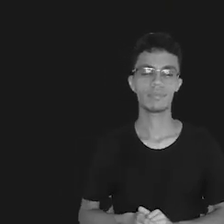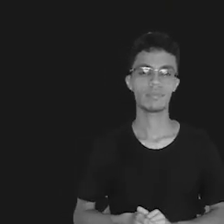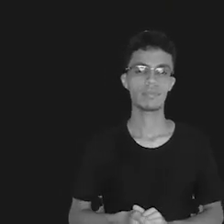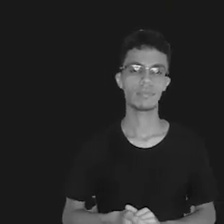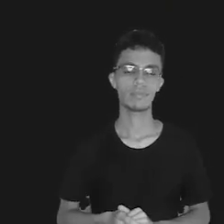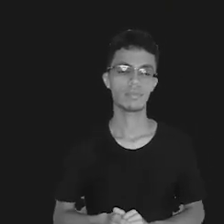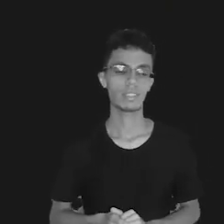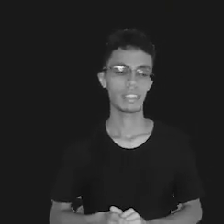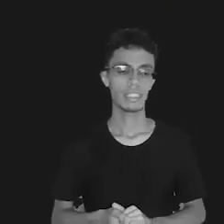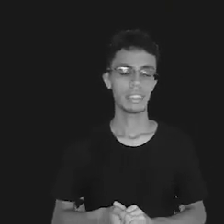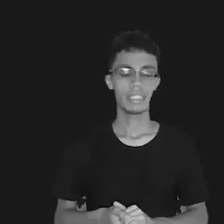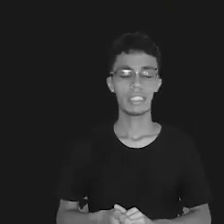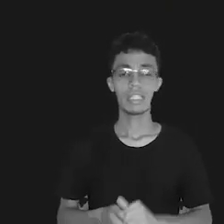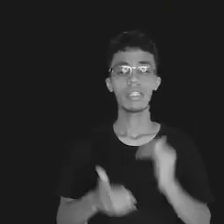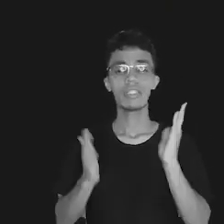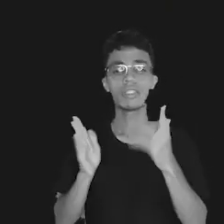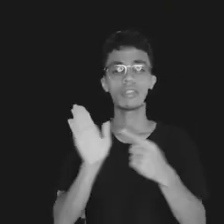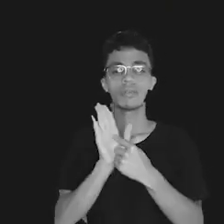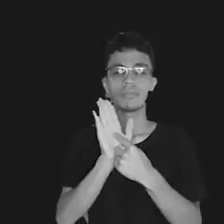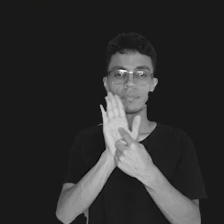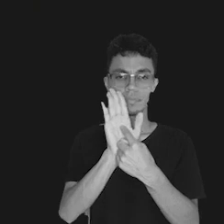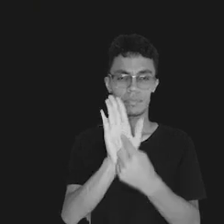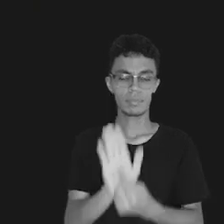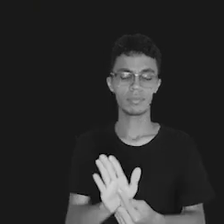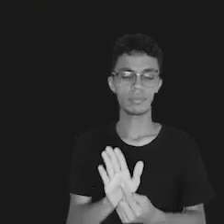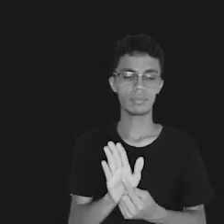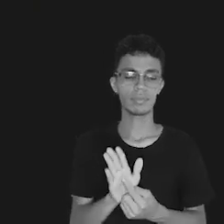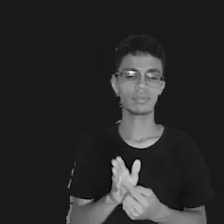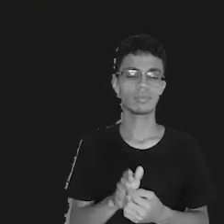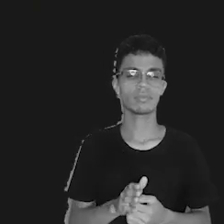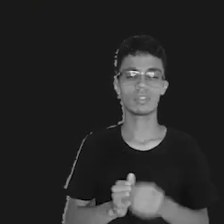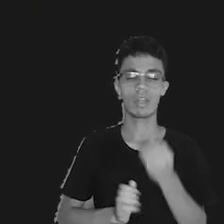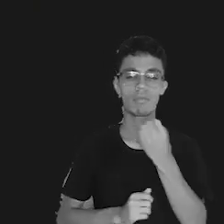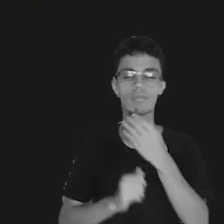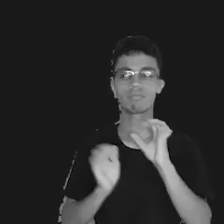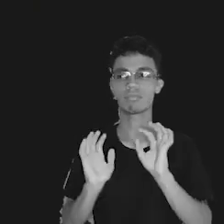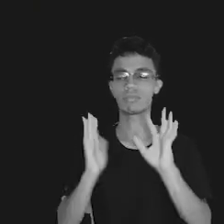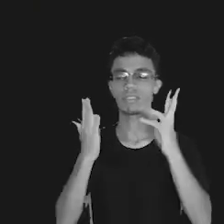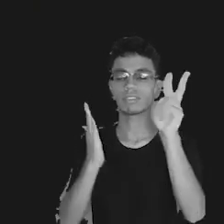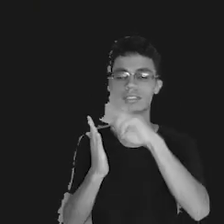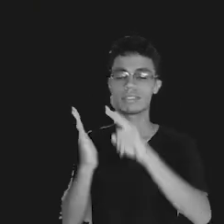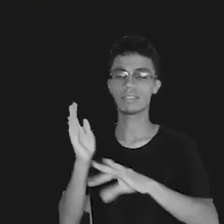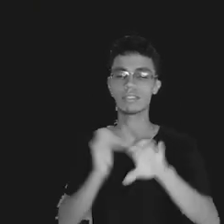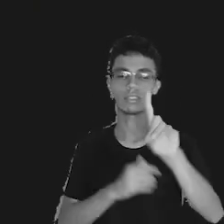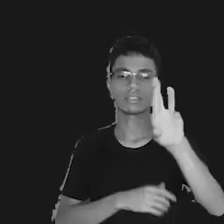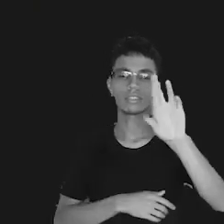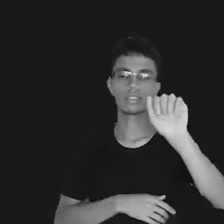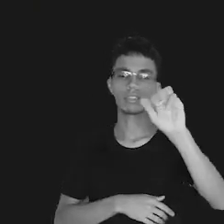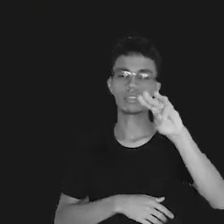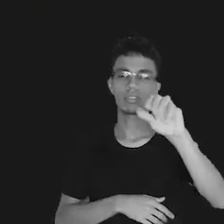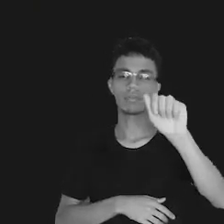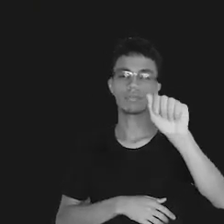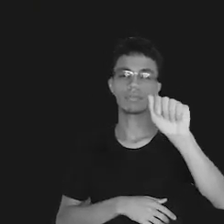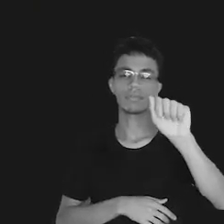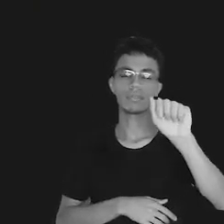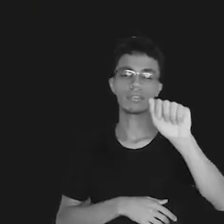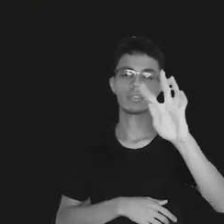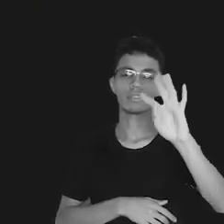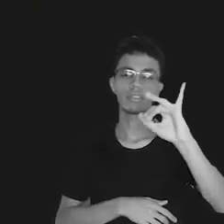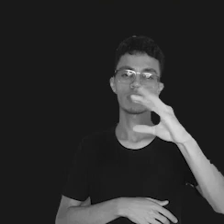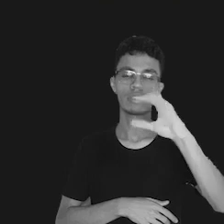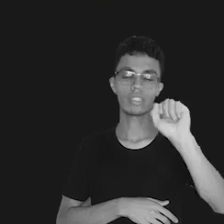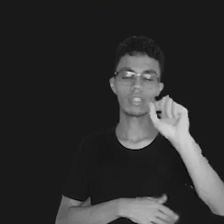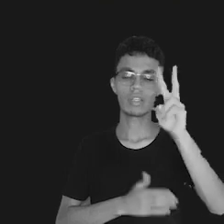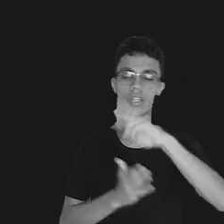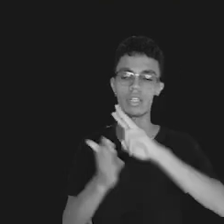a coisa está apresentada, porque é como nos bons eventos de leitura dramática, que a gente se senta para ouvir as peças em voz